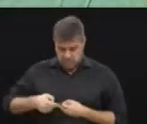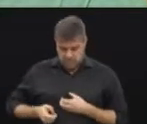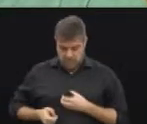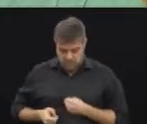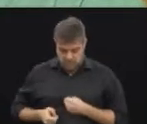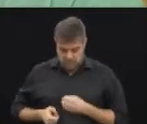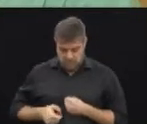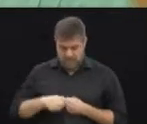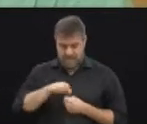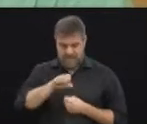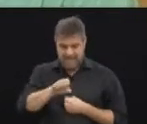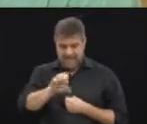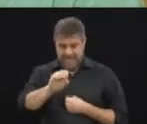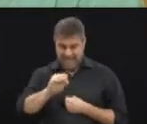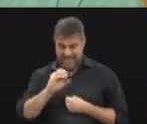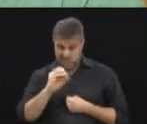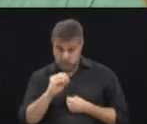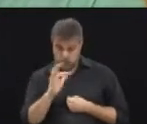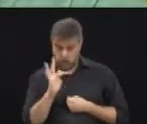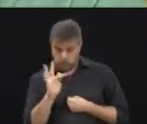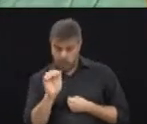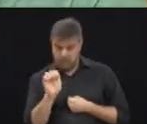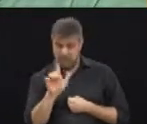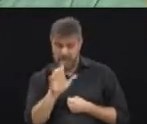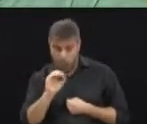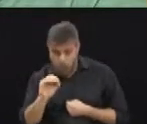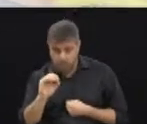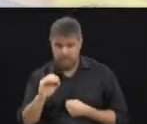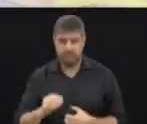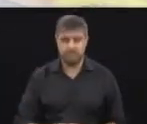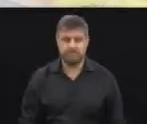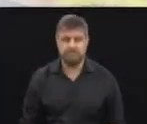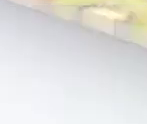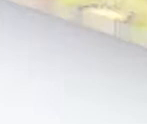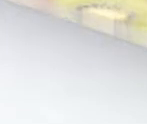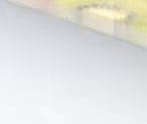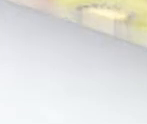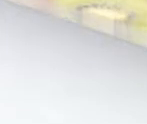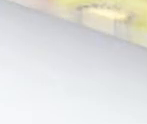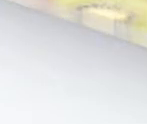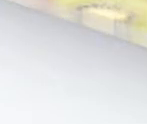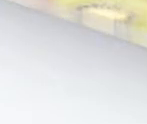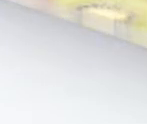no esôfago, junto dessa musculatura, no esfíncter inferior do esôfago.